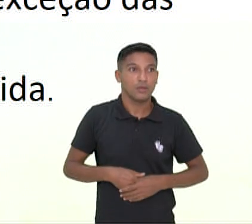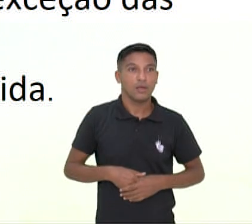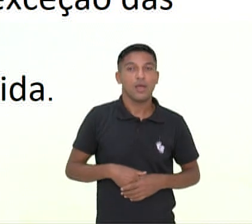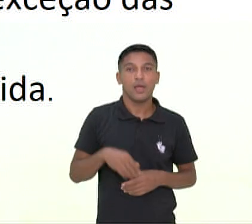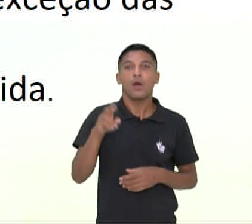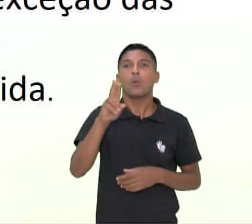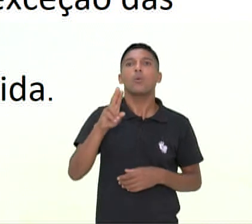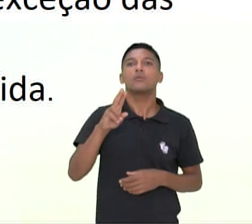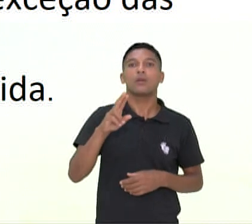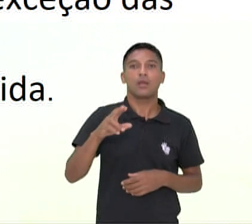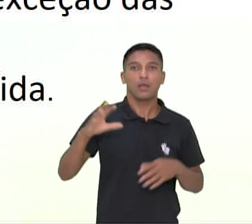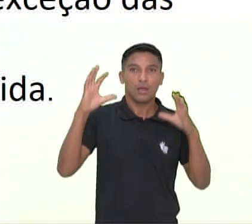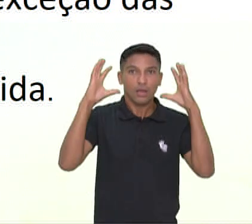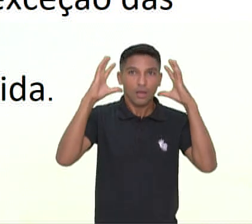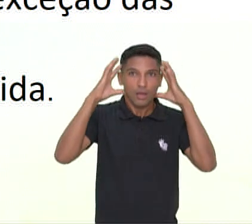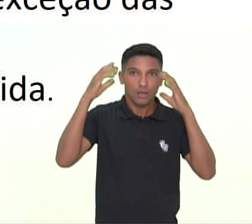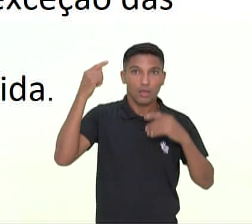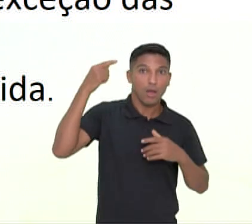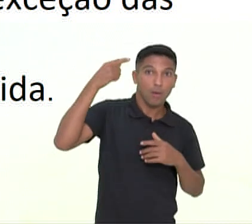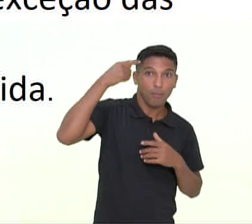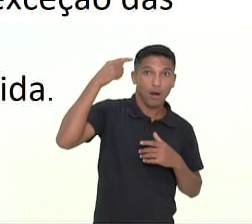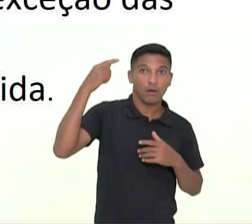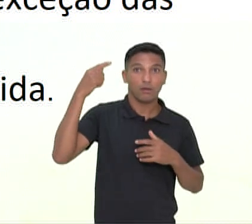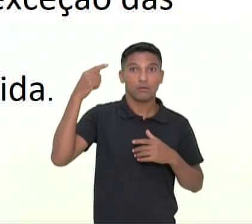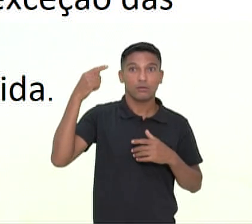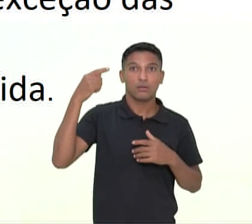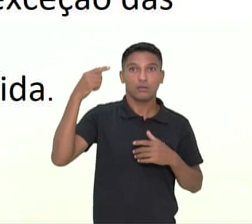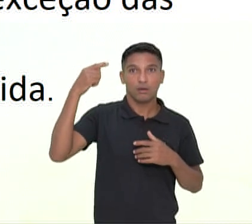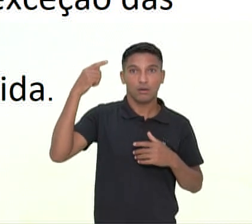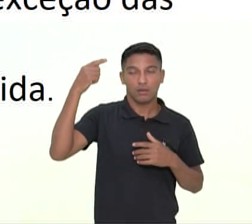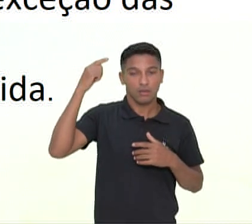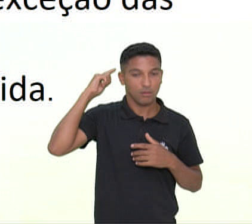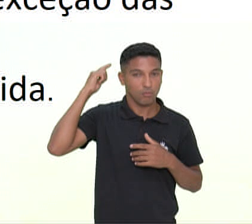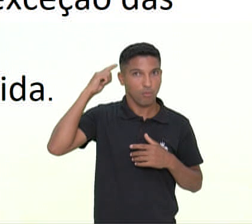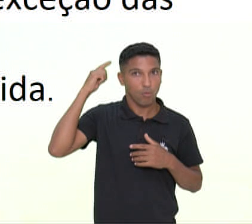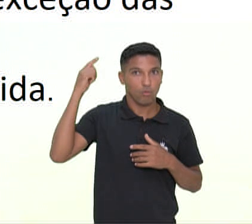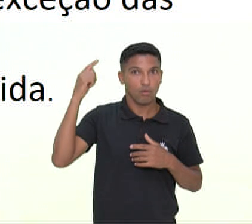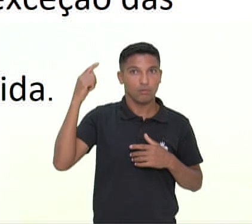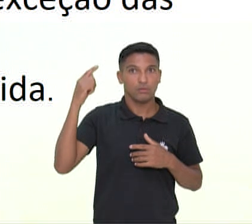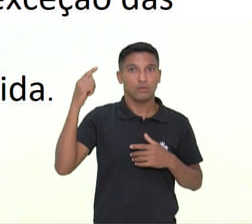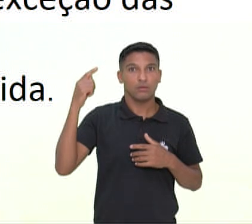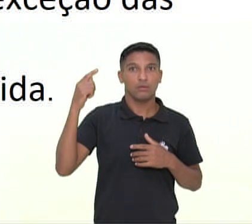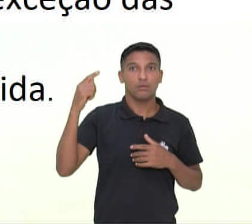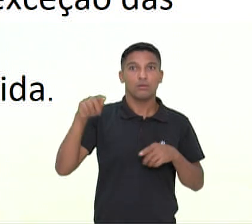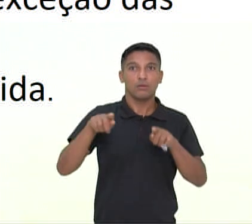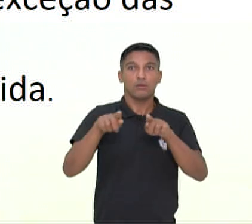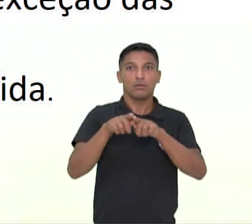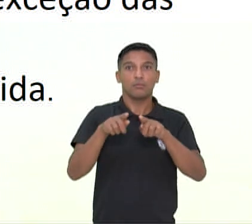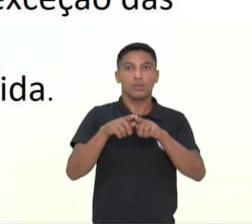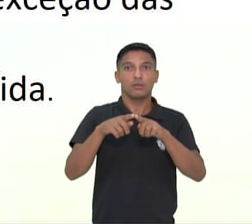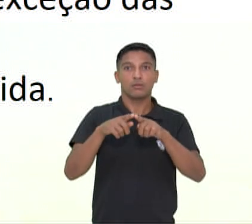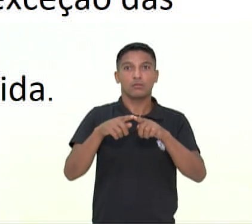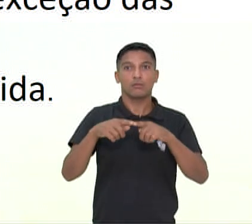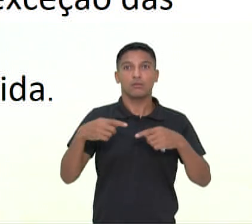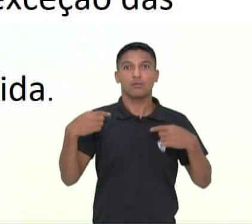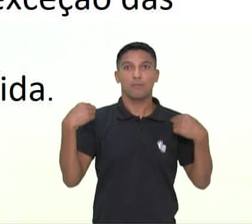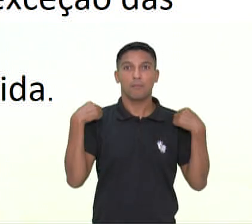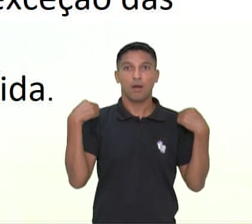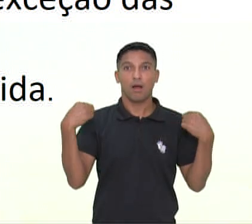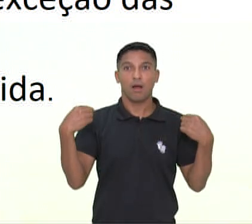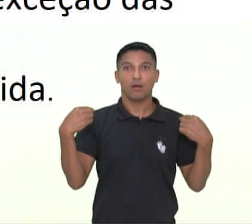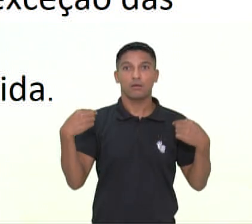cabeça o tronco e os membros superiores os braços com exceção das mãos toque na mão não